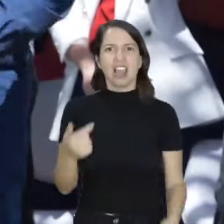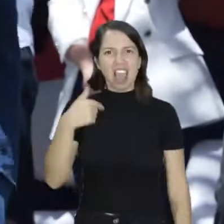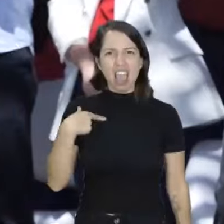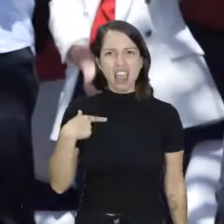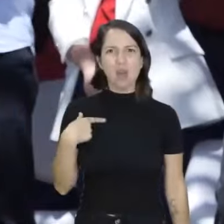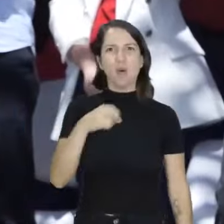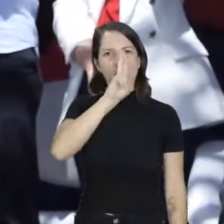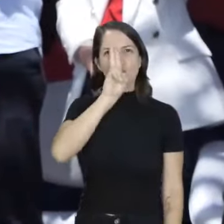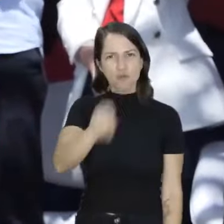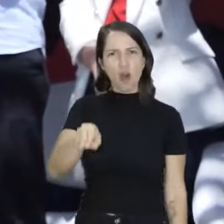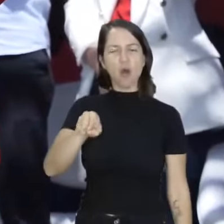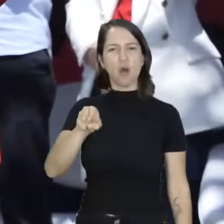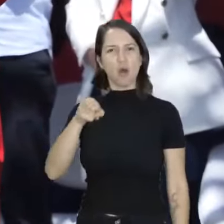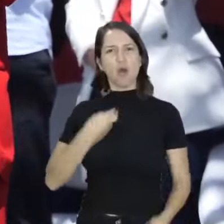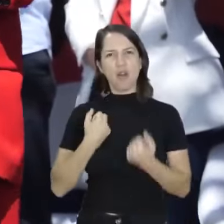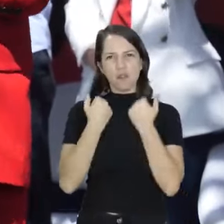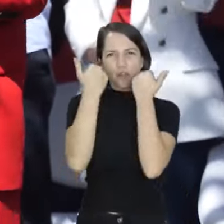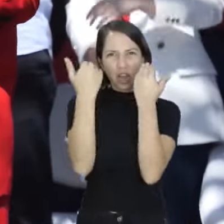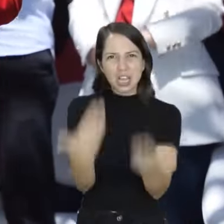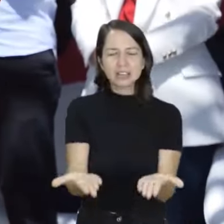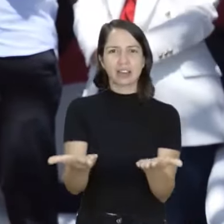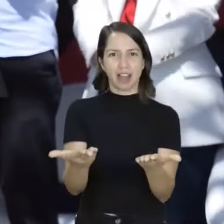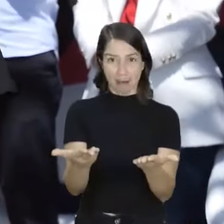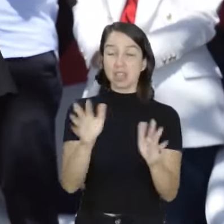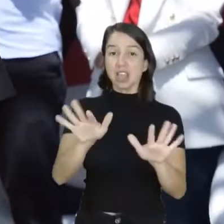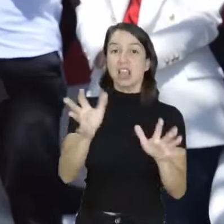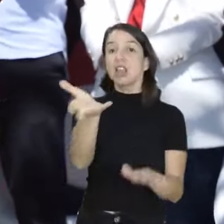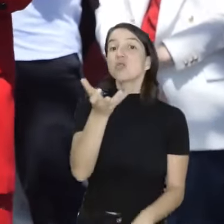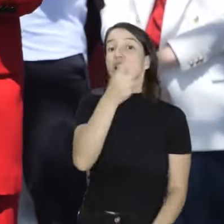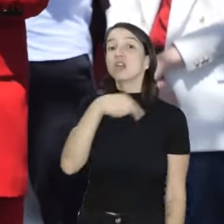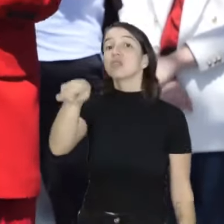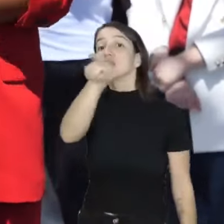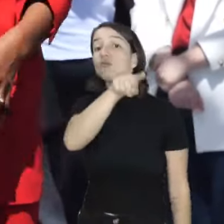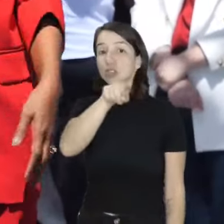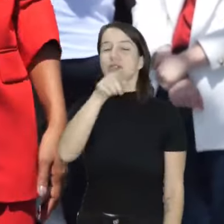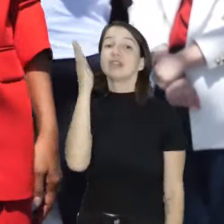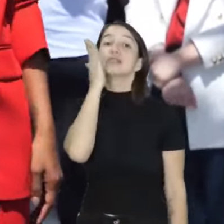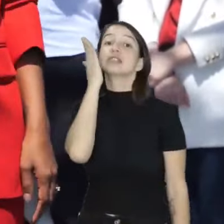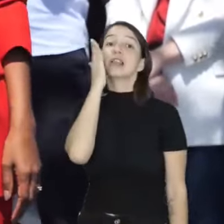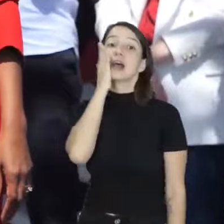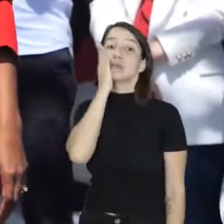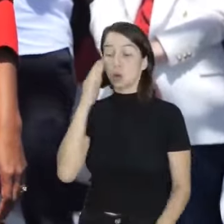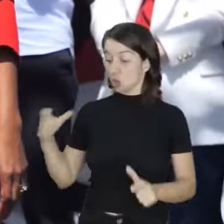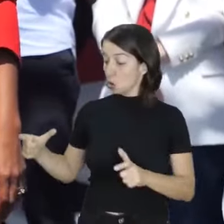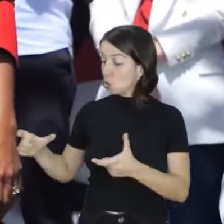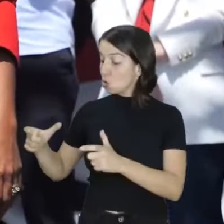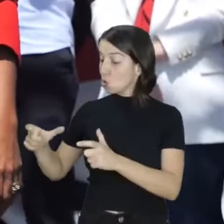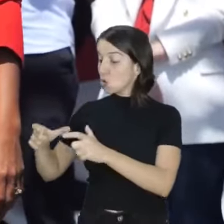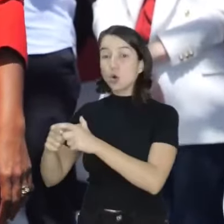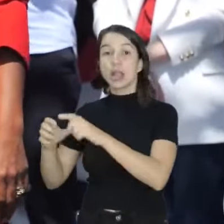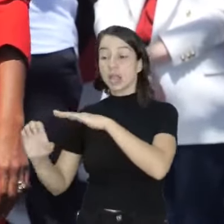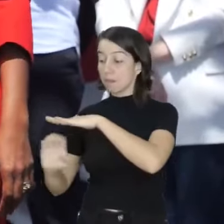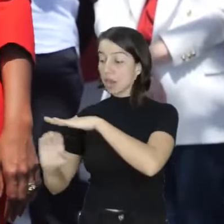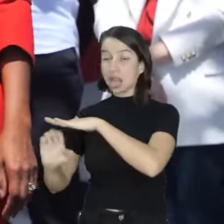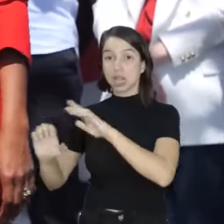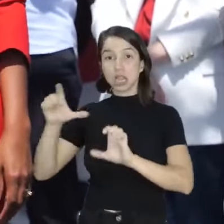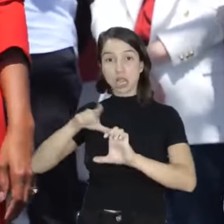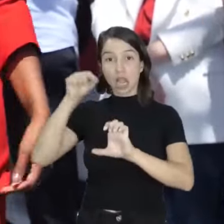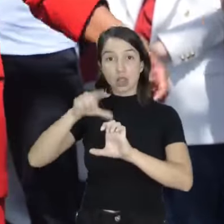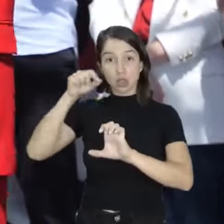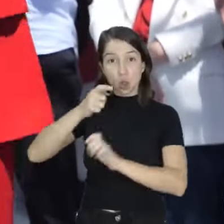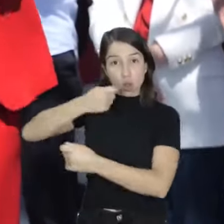O microempreendedorismo, Bia, vai ser uma das formas que nós vamos encontrar para desenvolver esse país. Vai ter crédito para